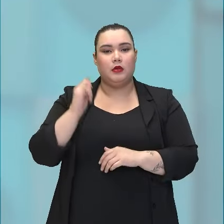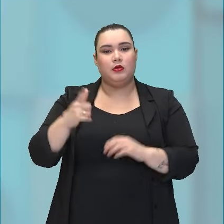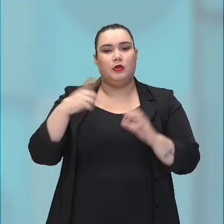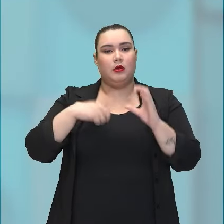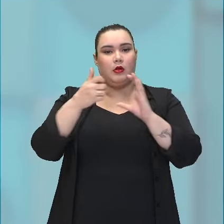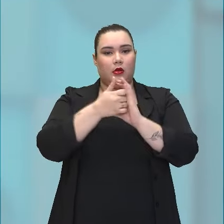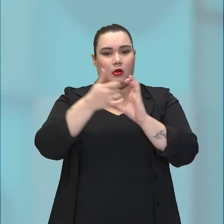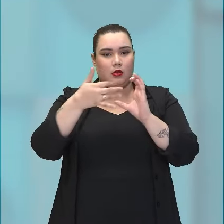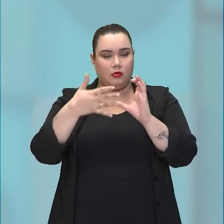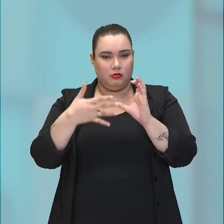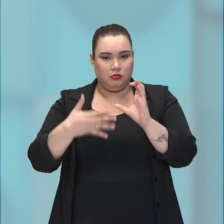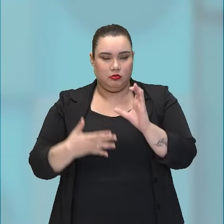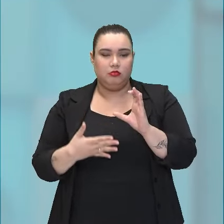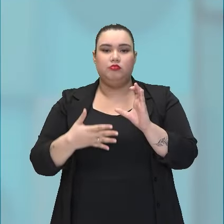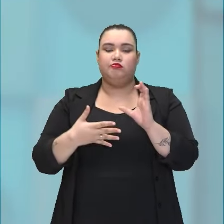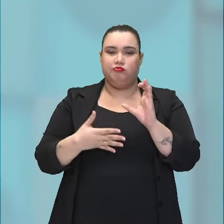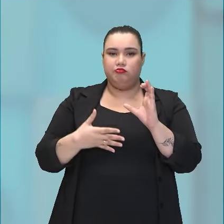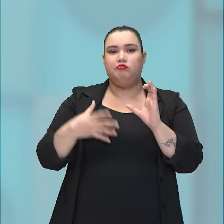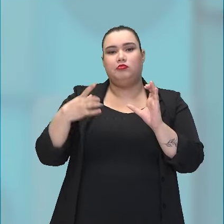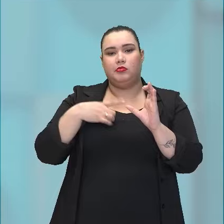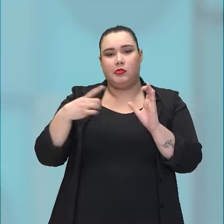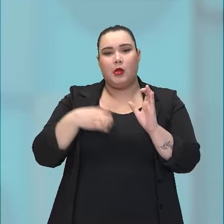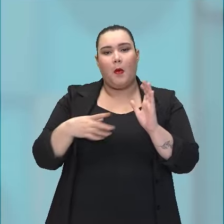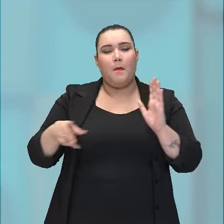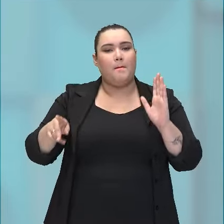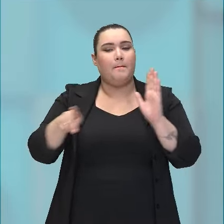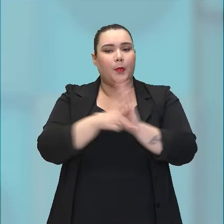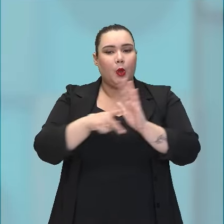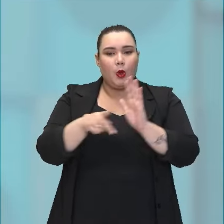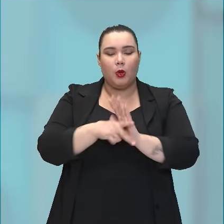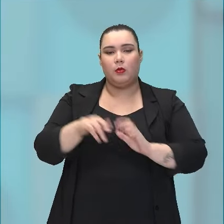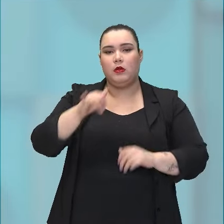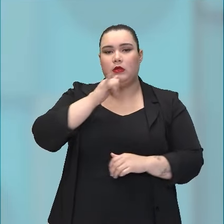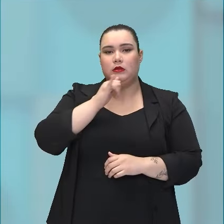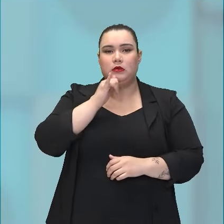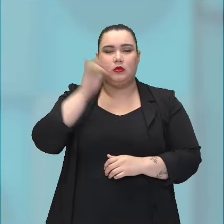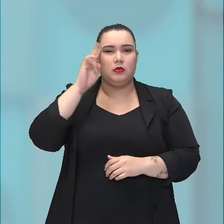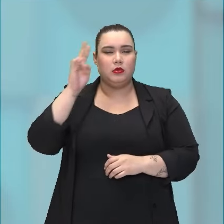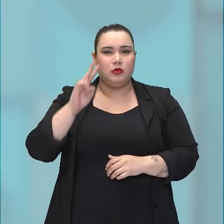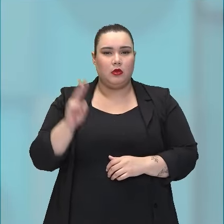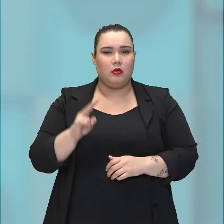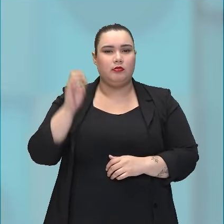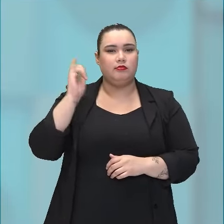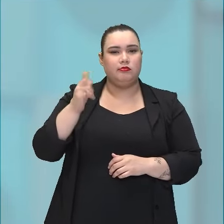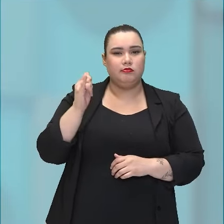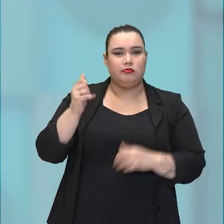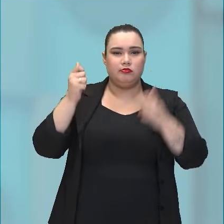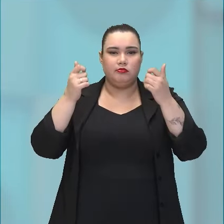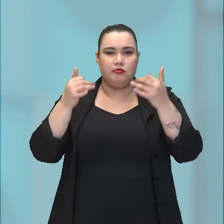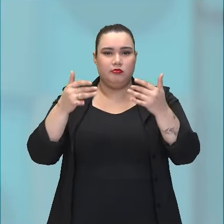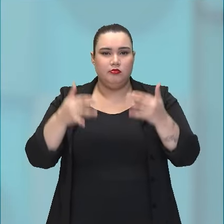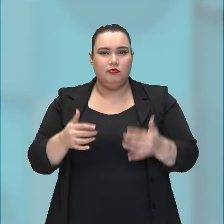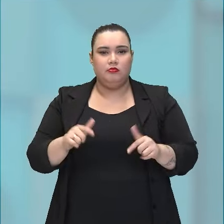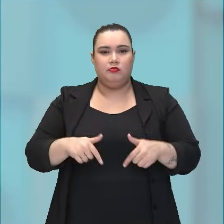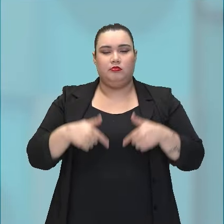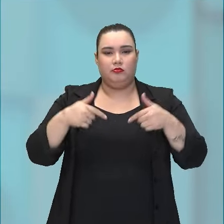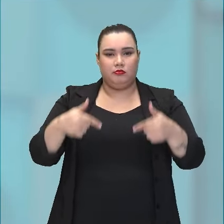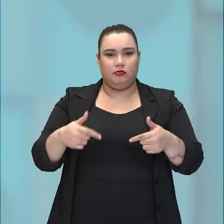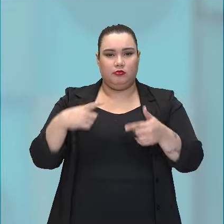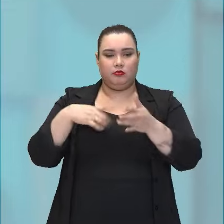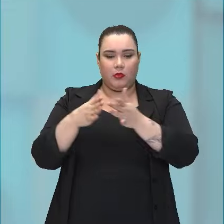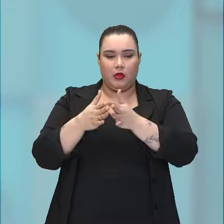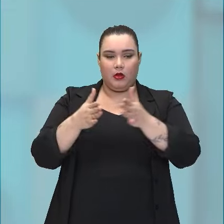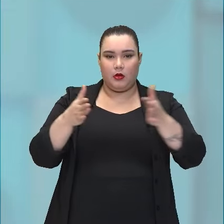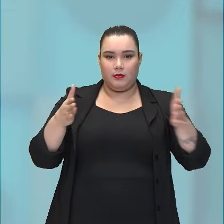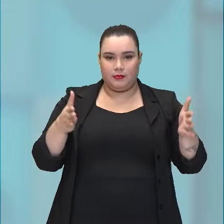características bem marcantes. Ele irá contar uma história, ações que serão desenvolvidas ao longo de uma linha